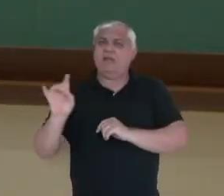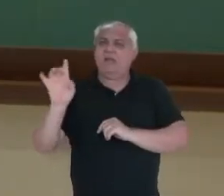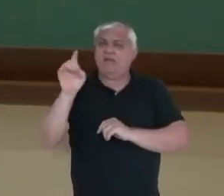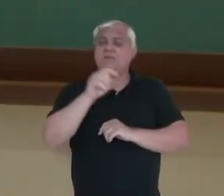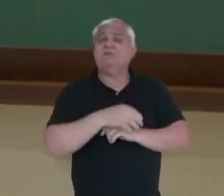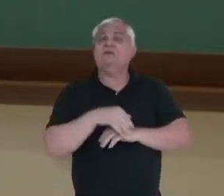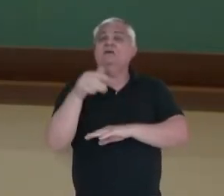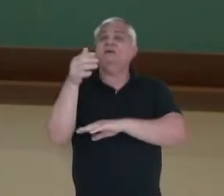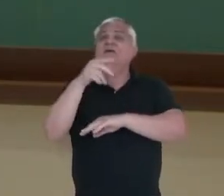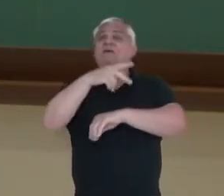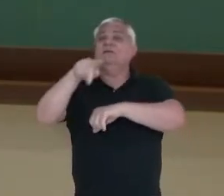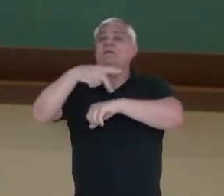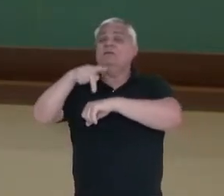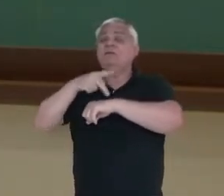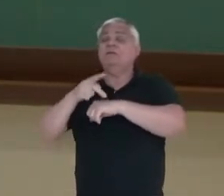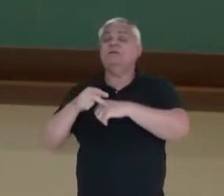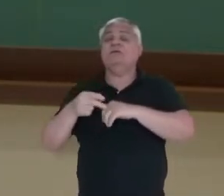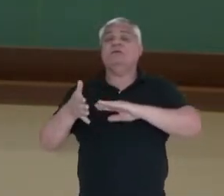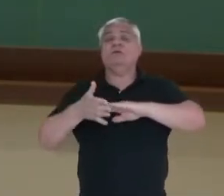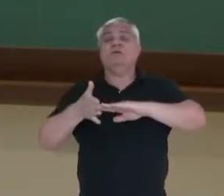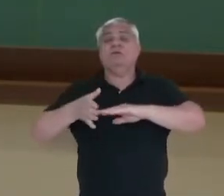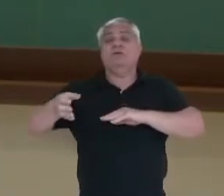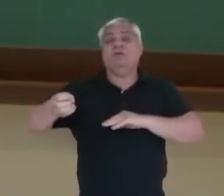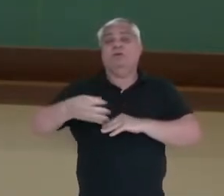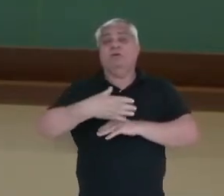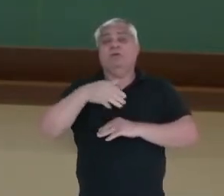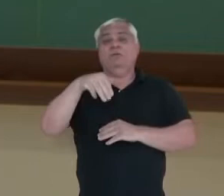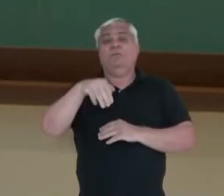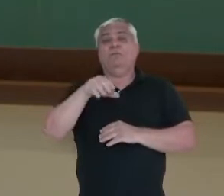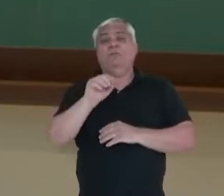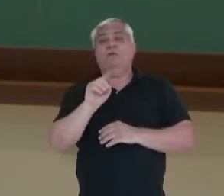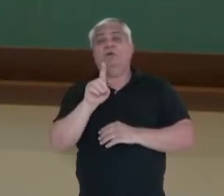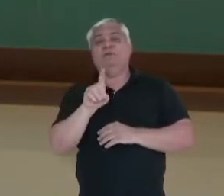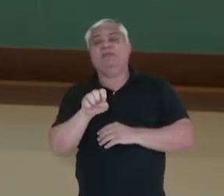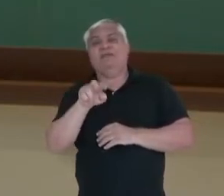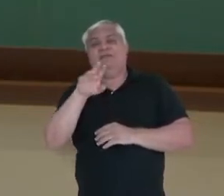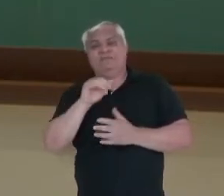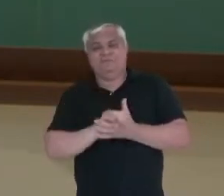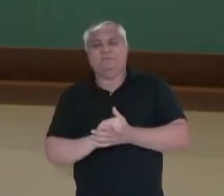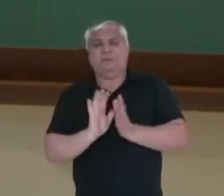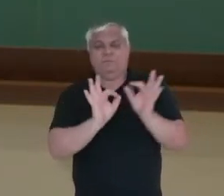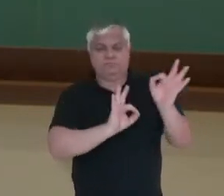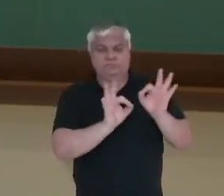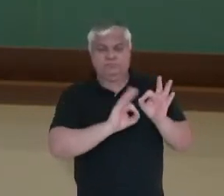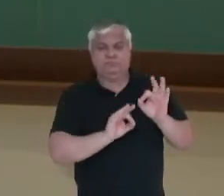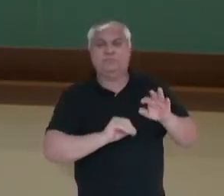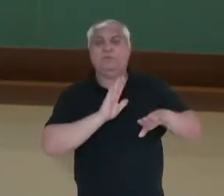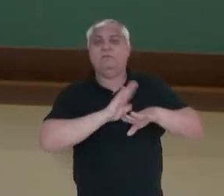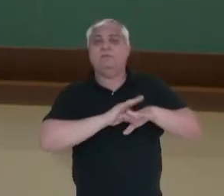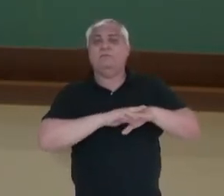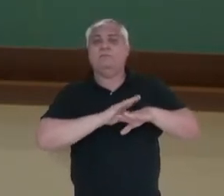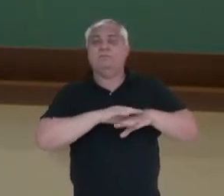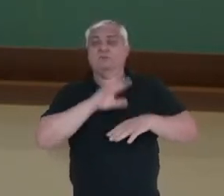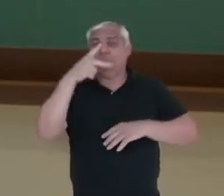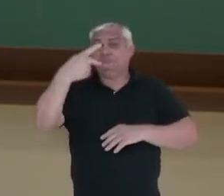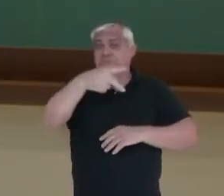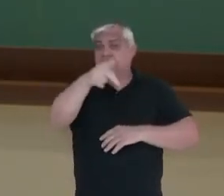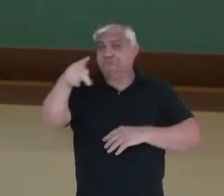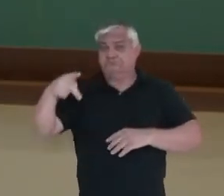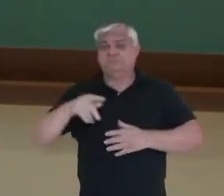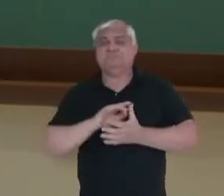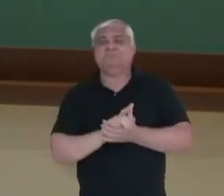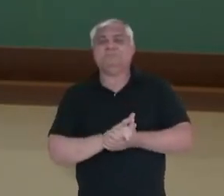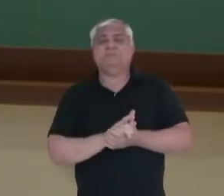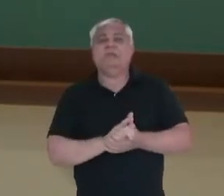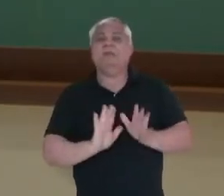modernos, tá? Foram feitas justamente para organizar, determinar essa autonomia dos estados modernos. Mas